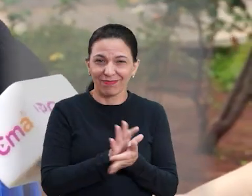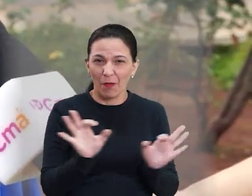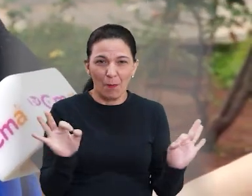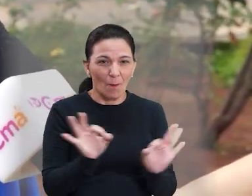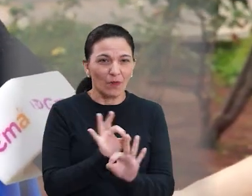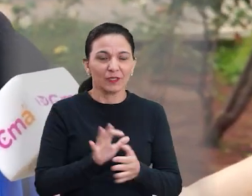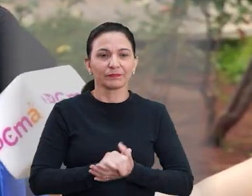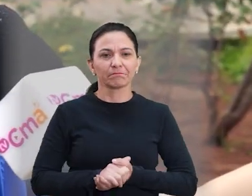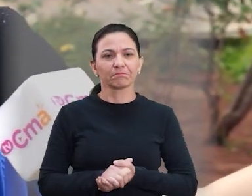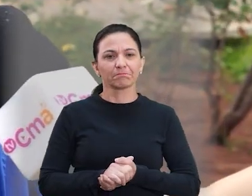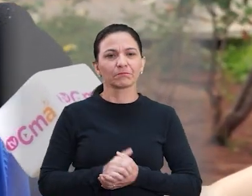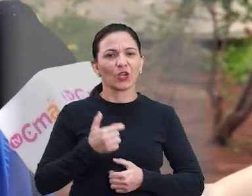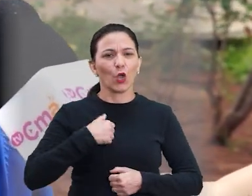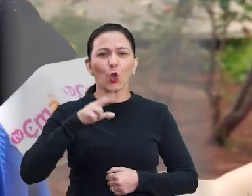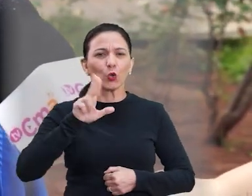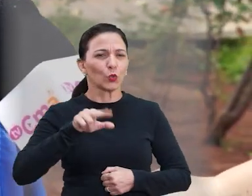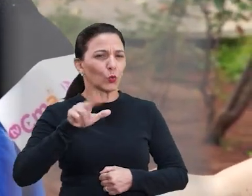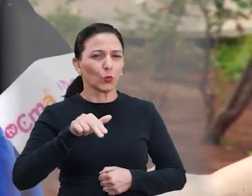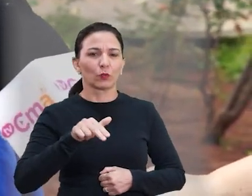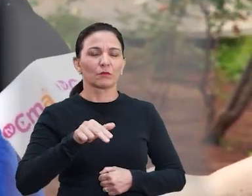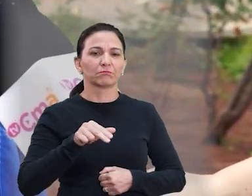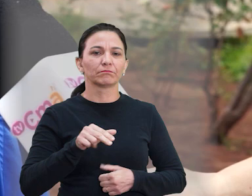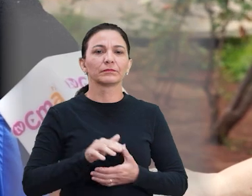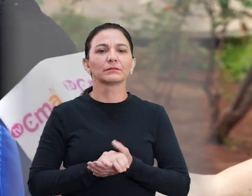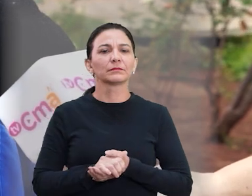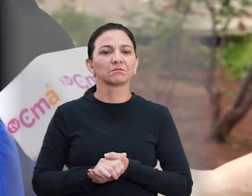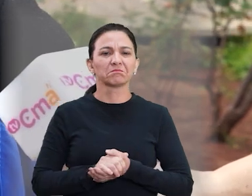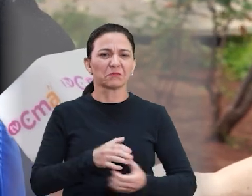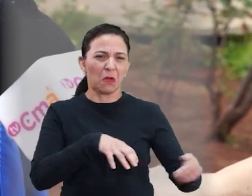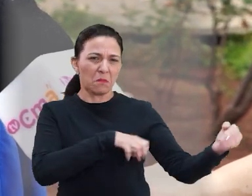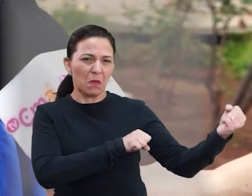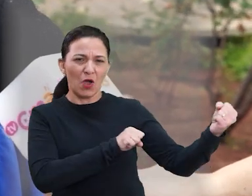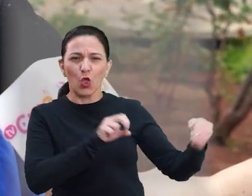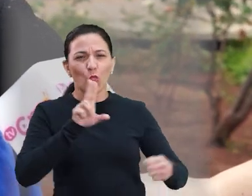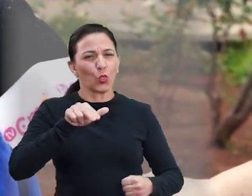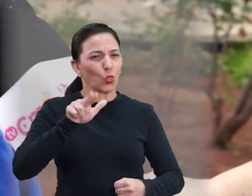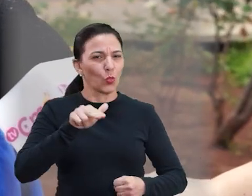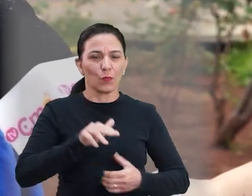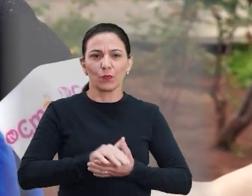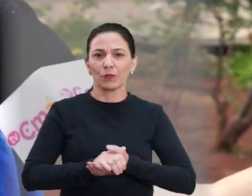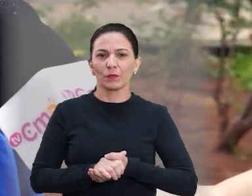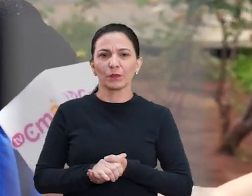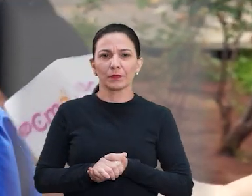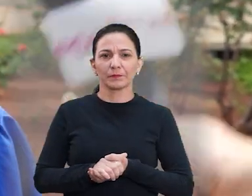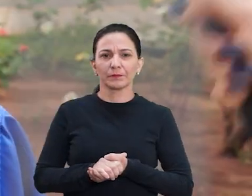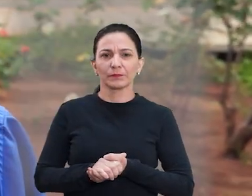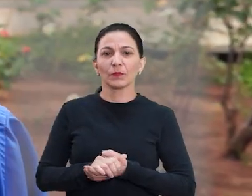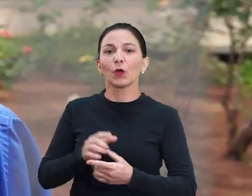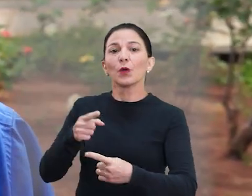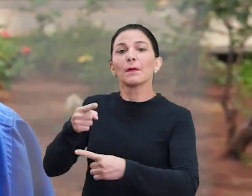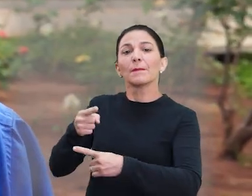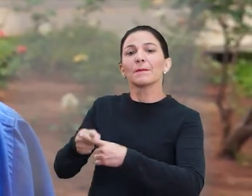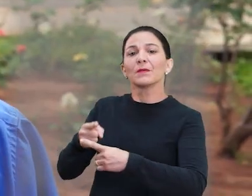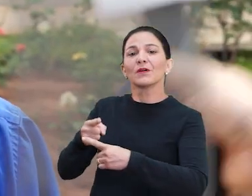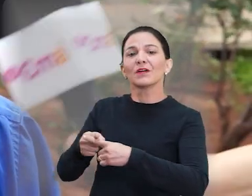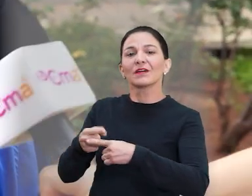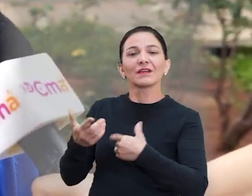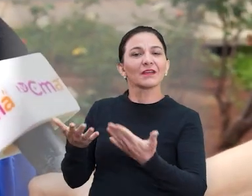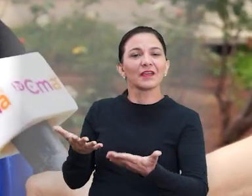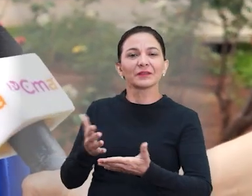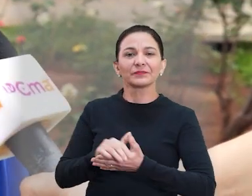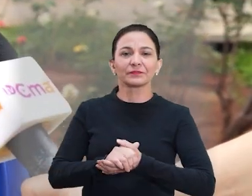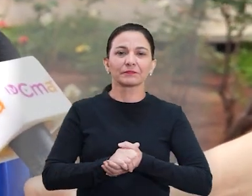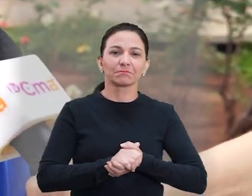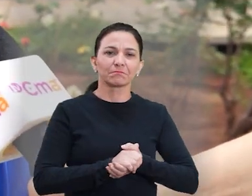meço pressão não não meço pressão Não olho pressão por